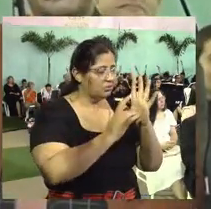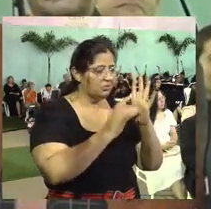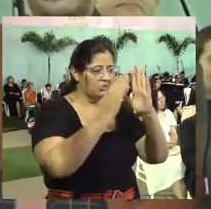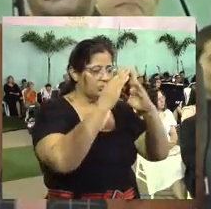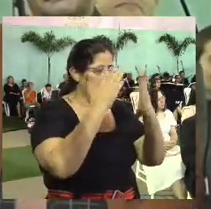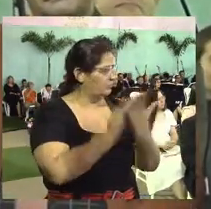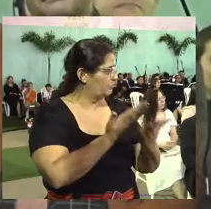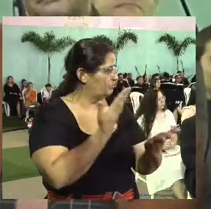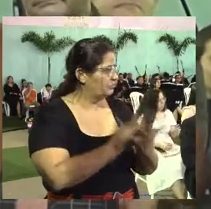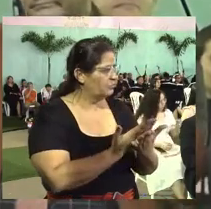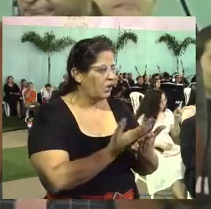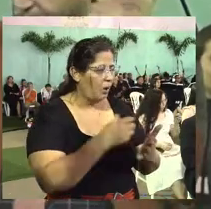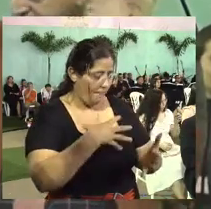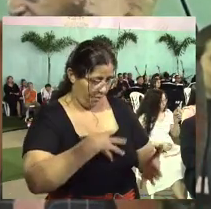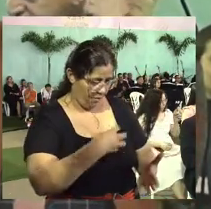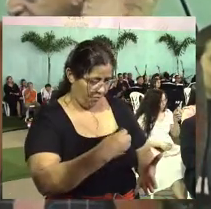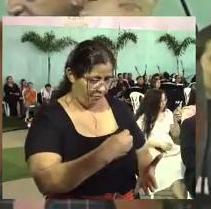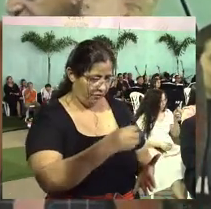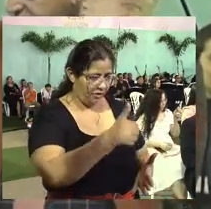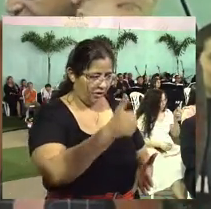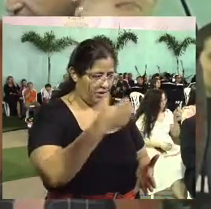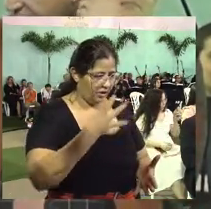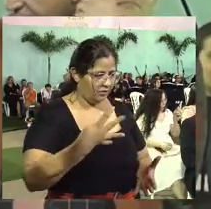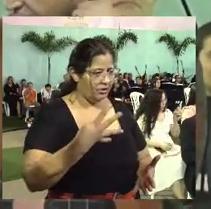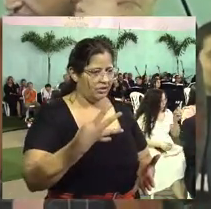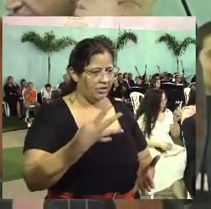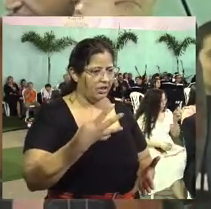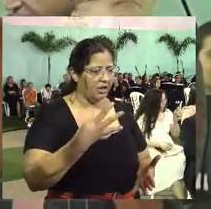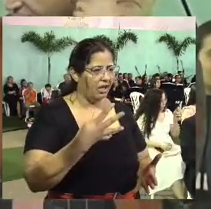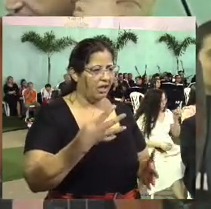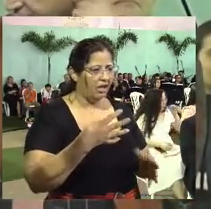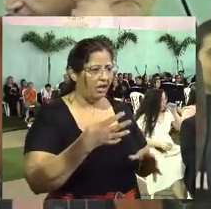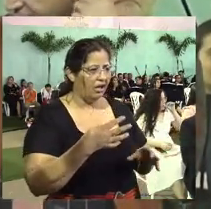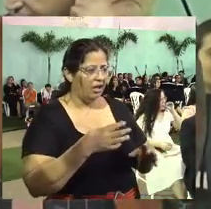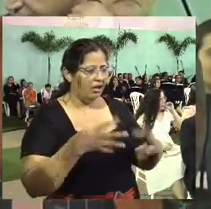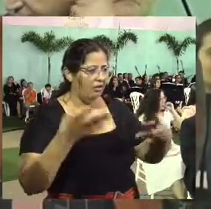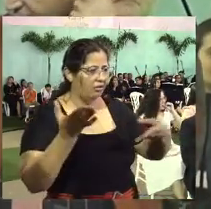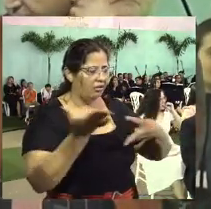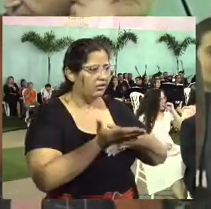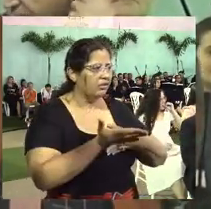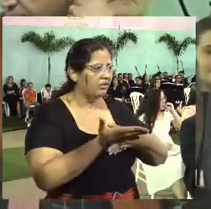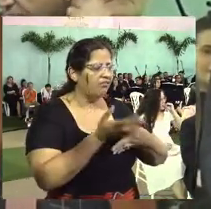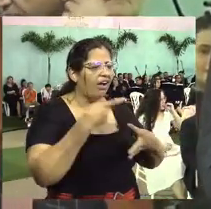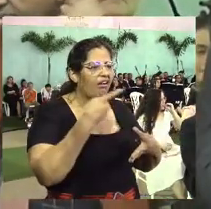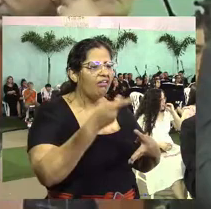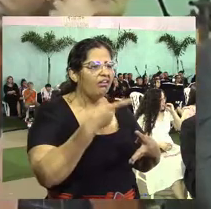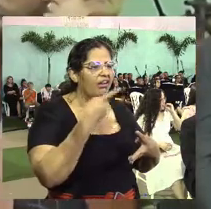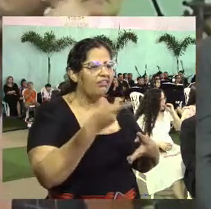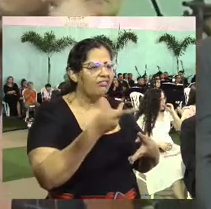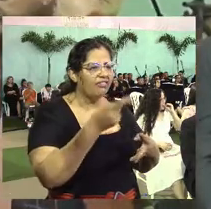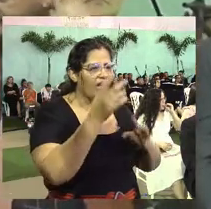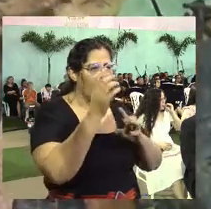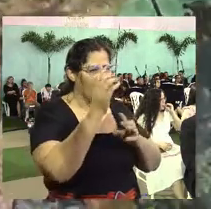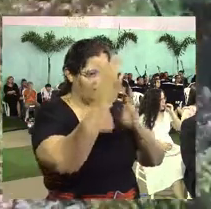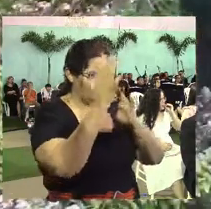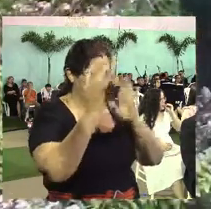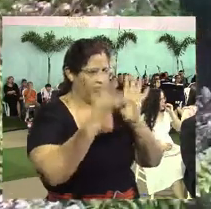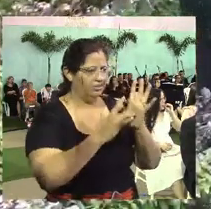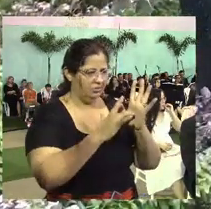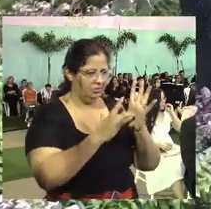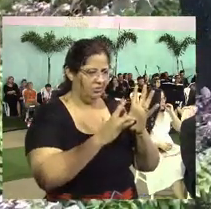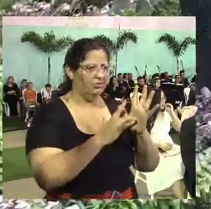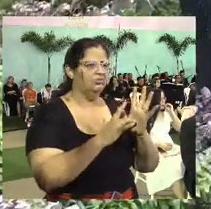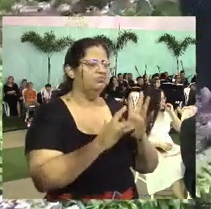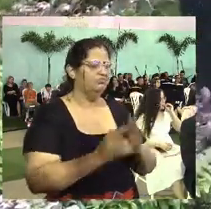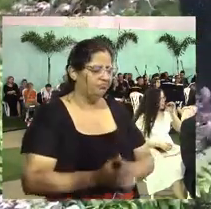tem 14 anos no intervalo de aula ele prega lá na escola pega o saque dele toca tá ganhando